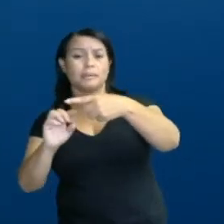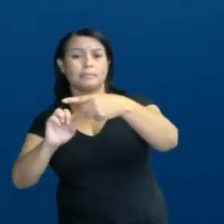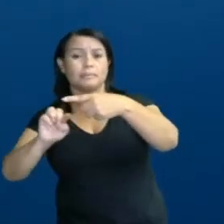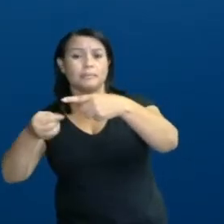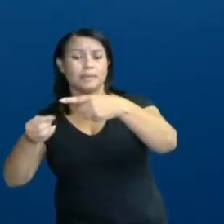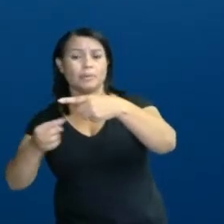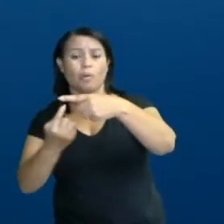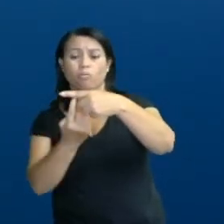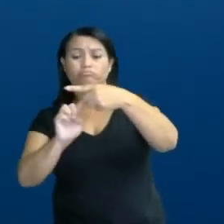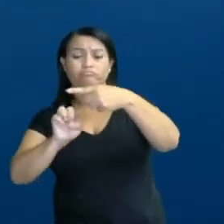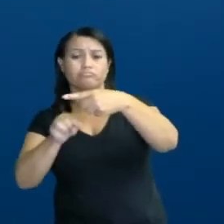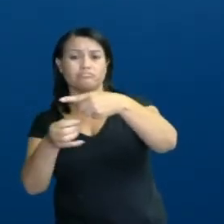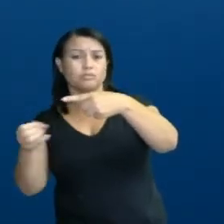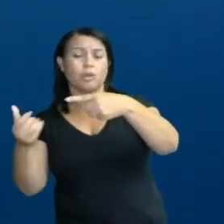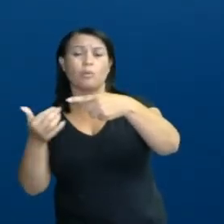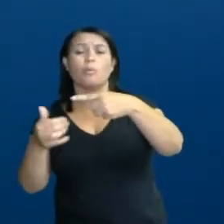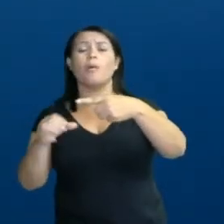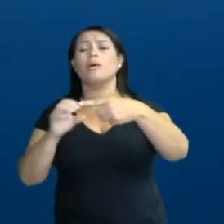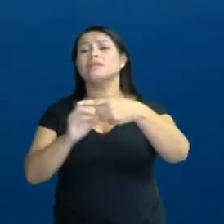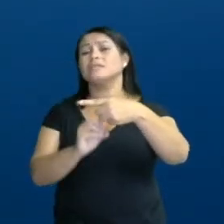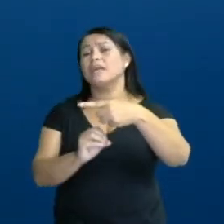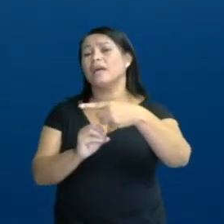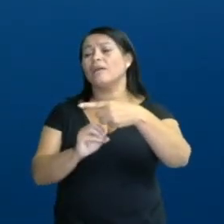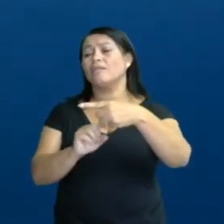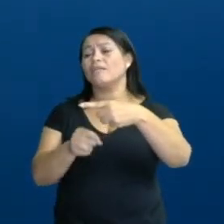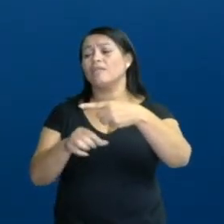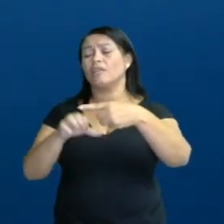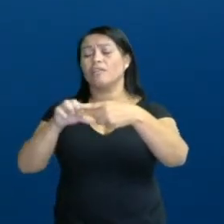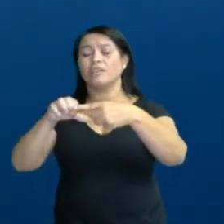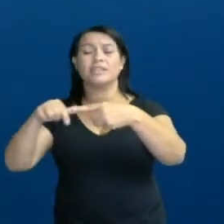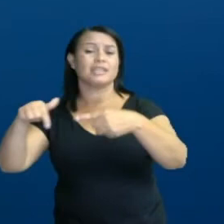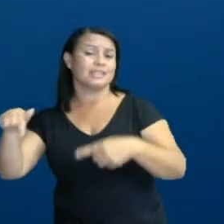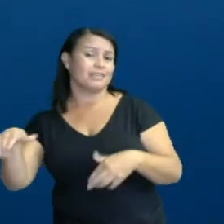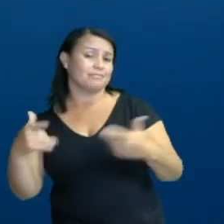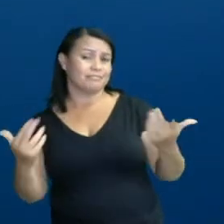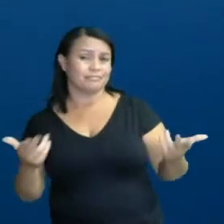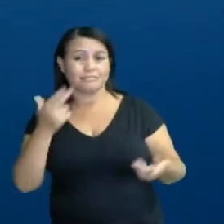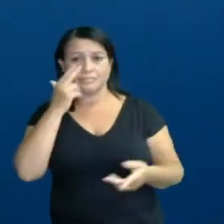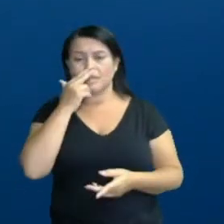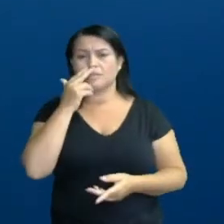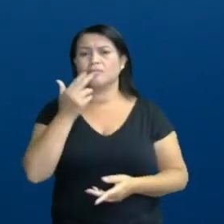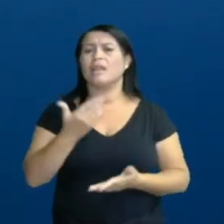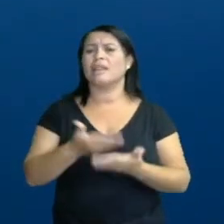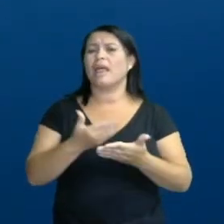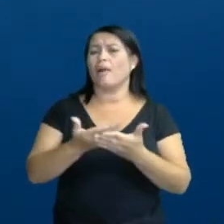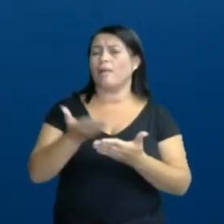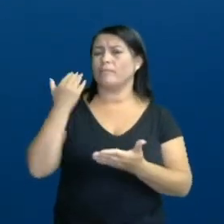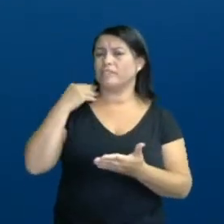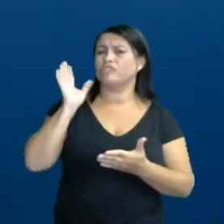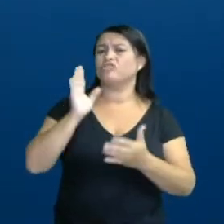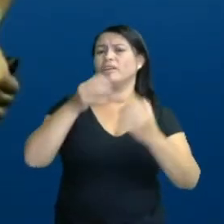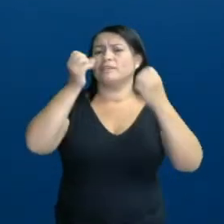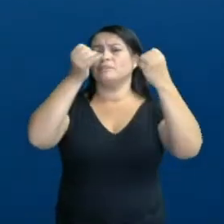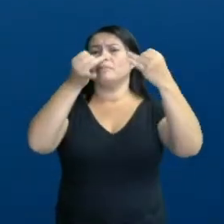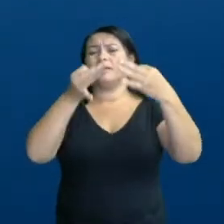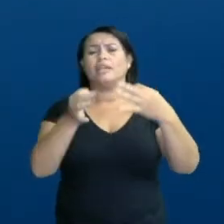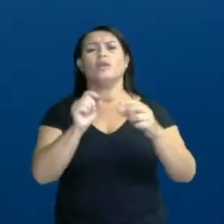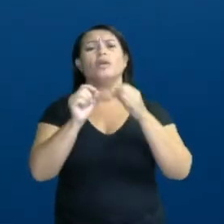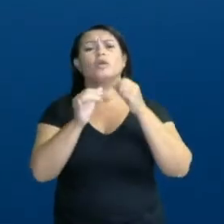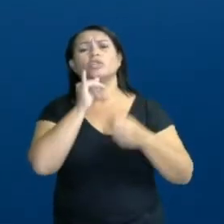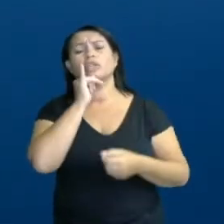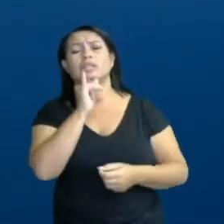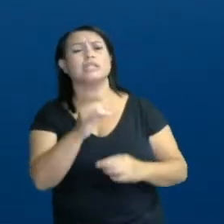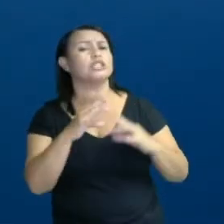a 0,97. Na última aula aqui que eu tive com vocês, eu já expliquei para vocês o seguinte. Eu já disse